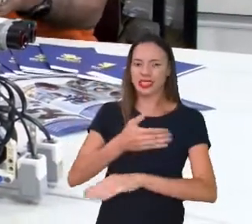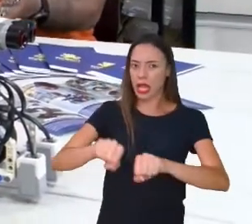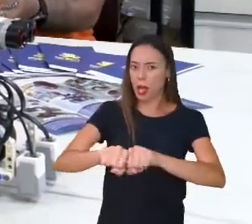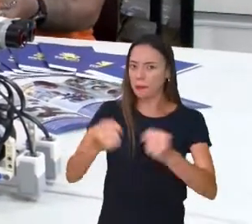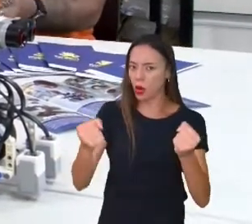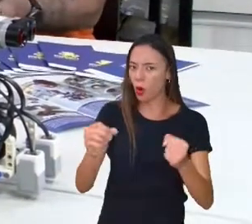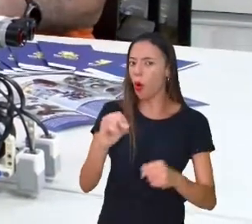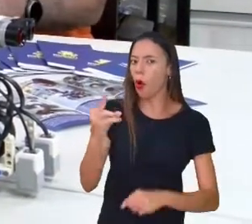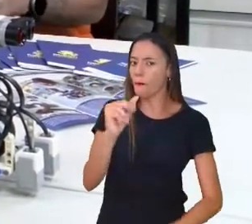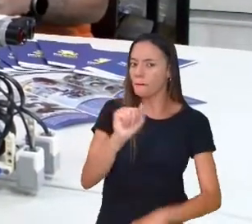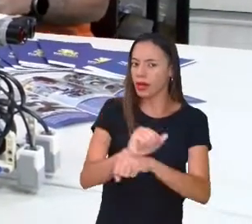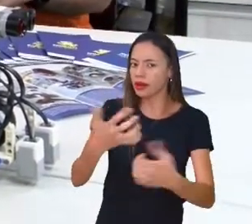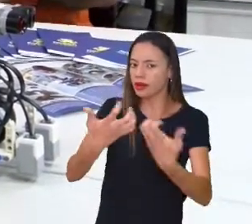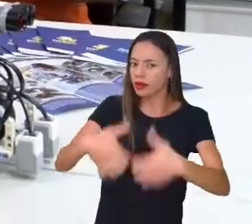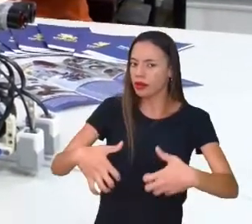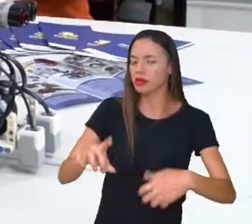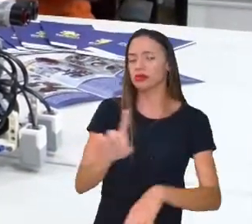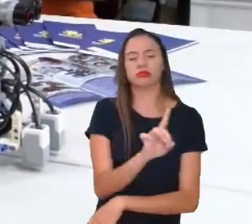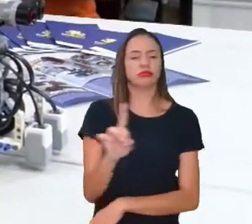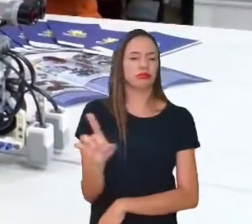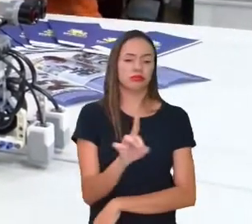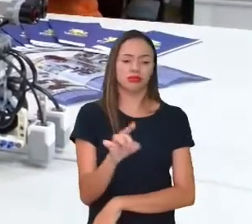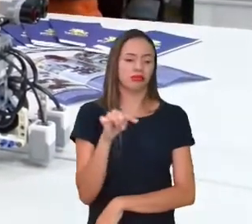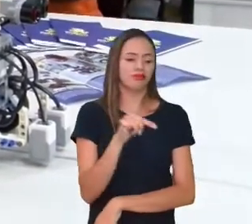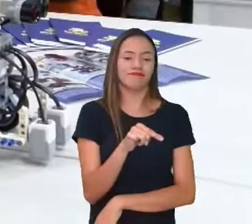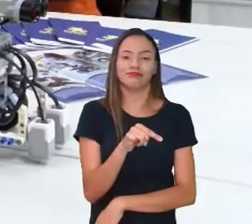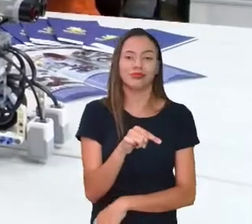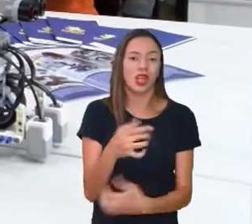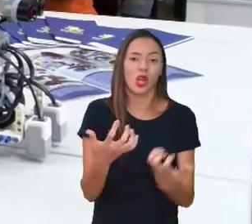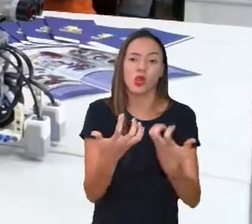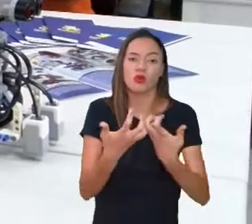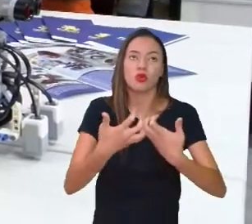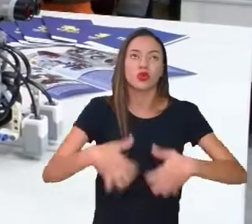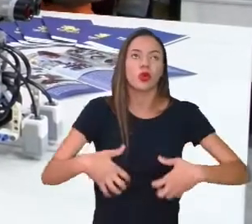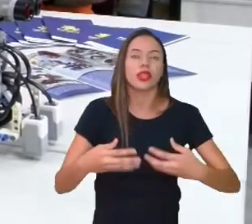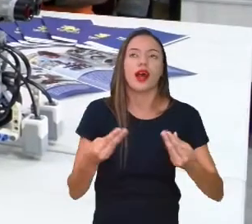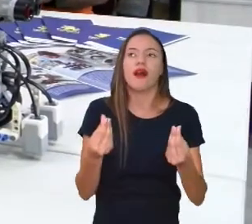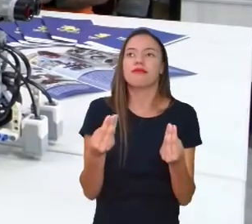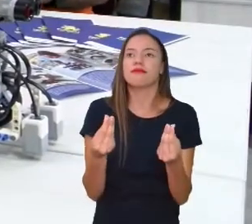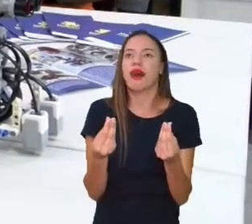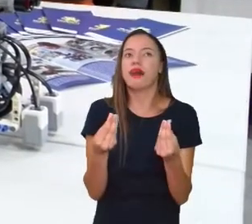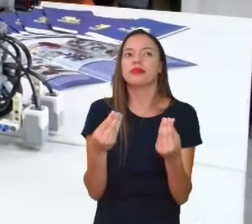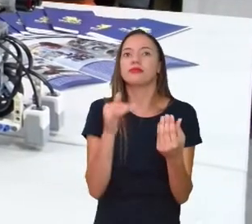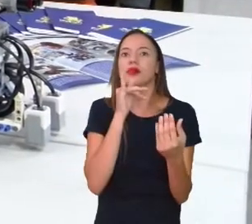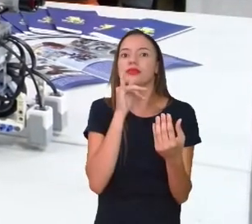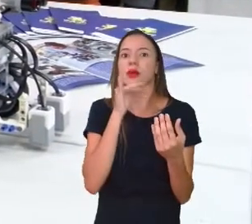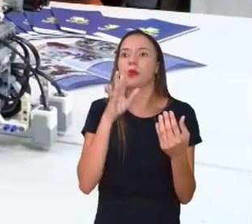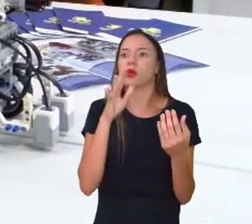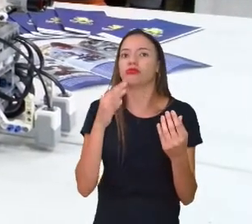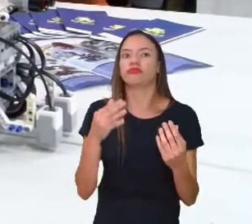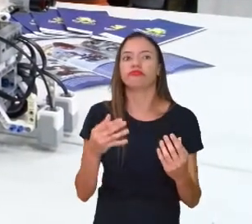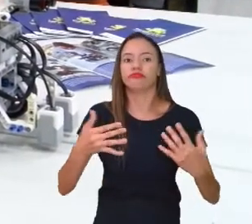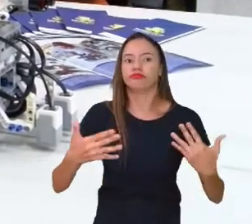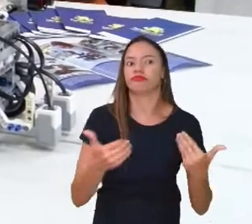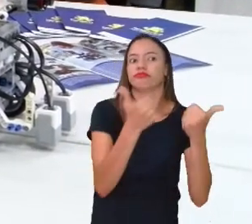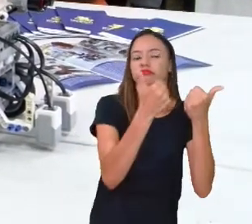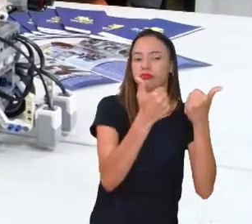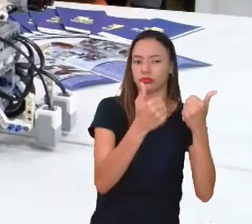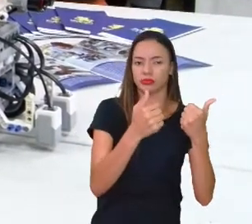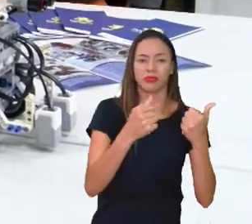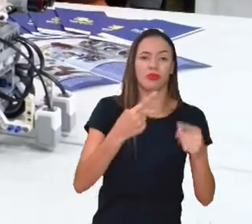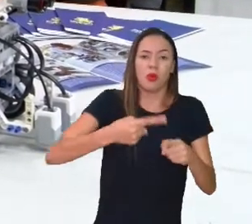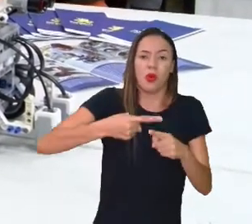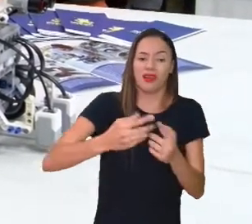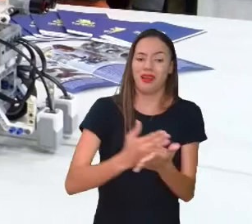de funcionar. Ele simplesmente não estava mais funcionando de uma maneira adequada, né? Ou seja, tinha aplicativo que ficava funcionando